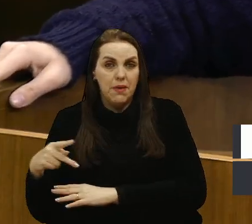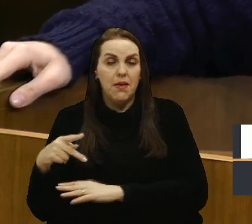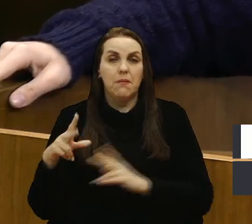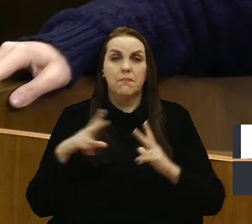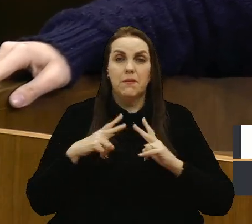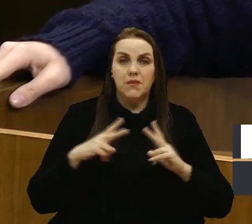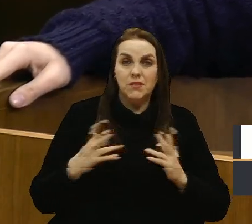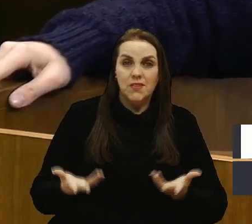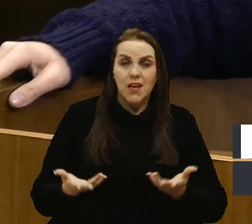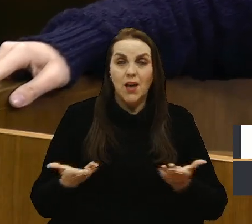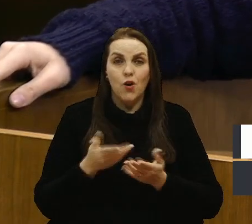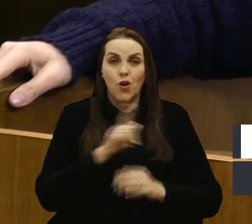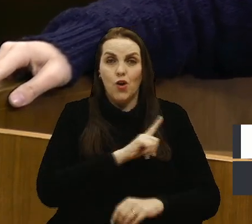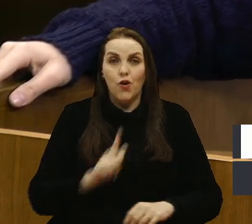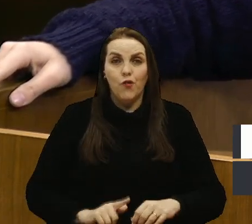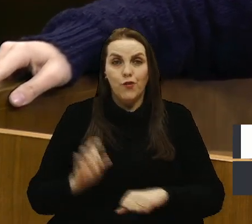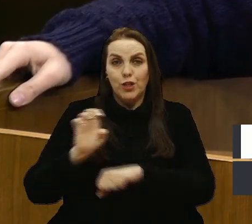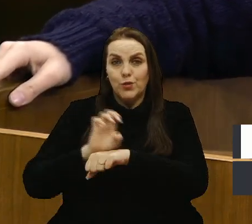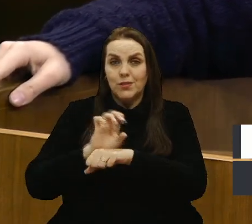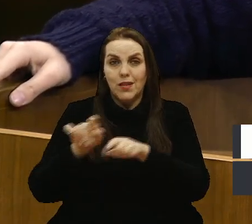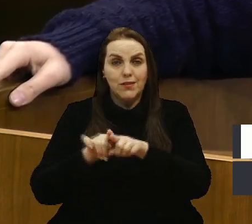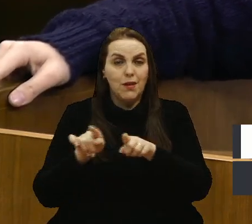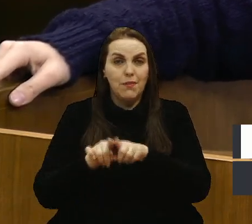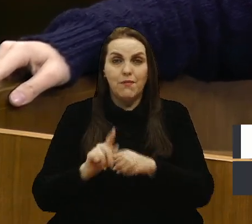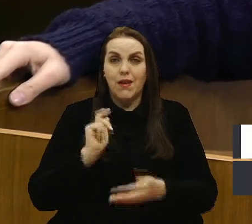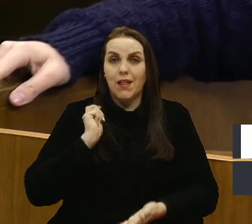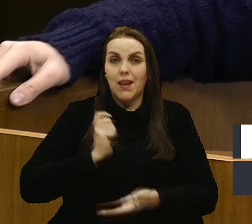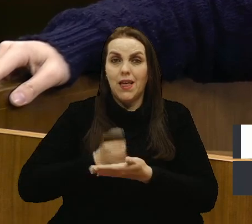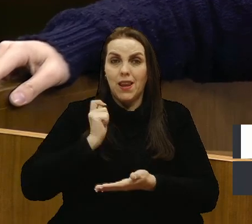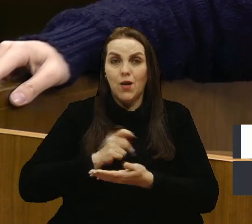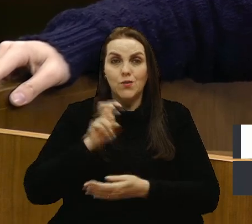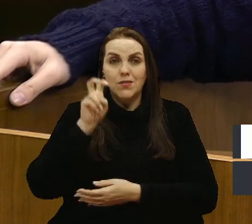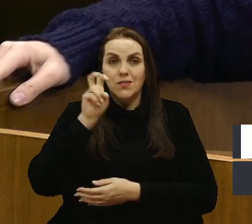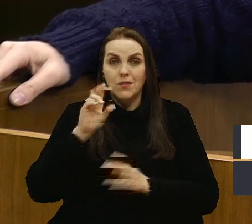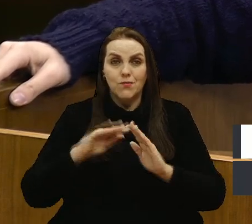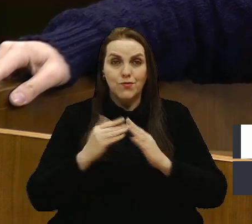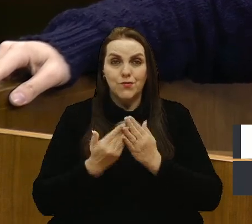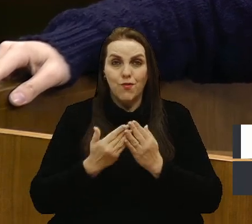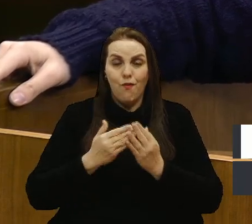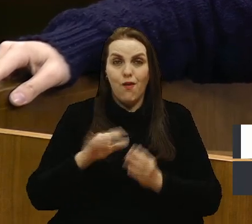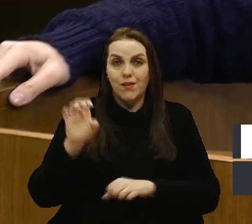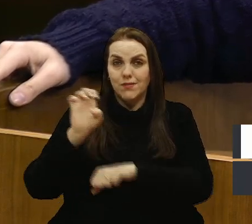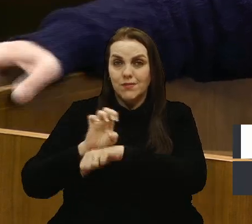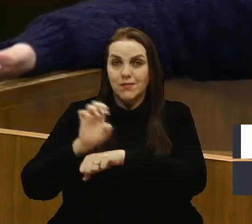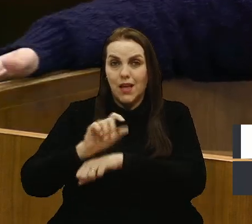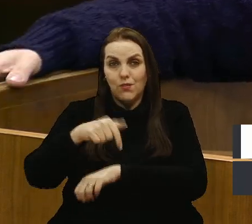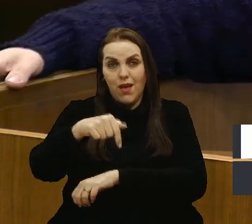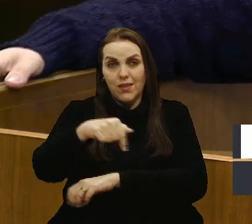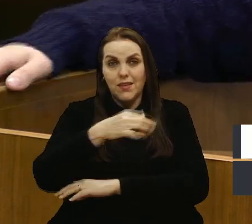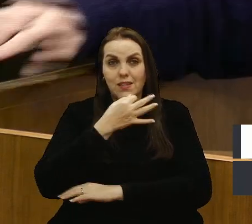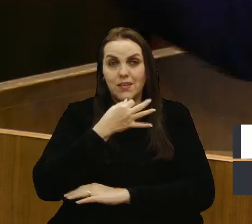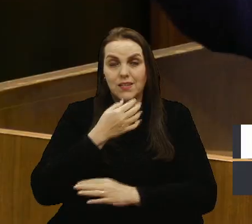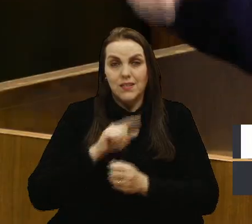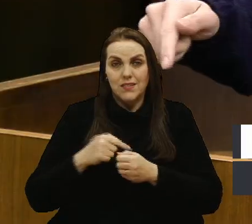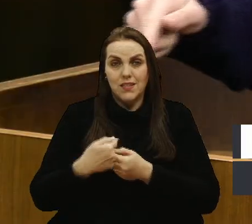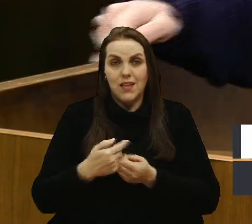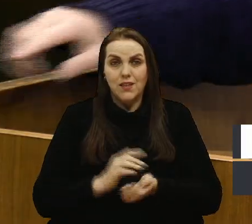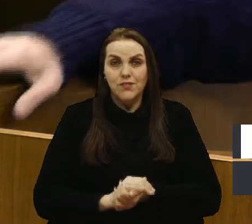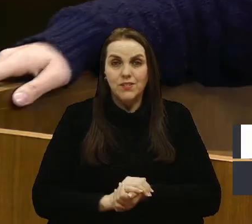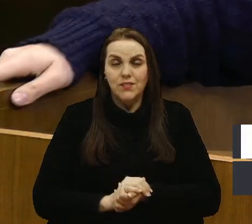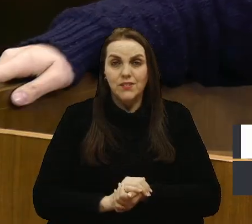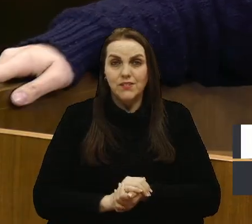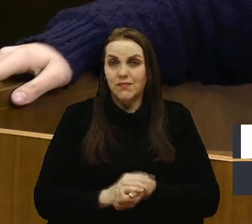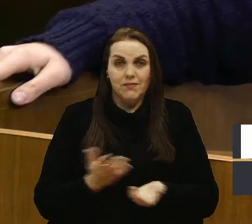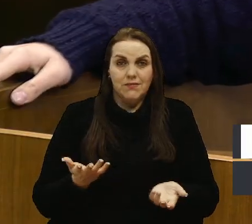Agora o governo do estado também vai leiloar 5 escolas estaduais na nossa cidade. Está na moda.